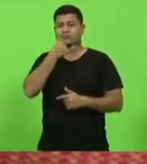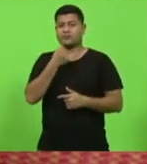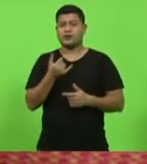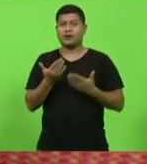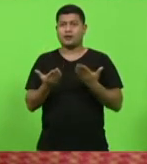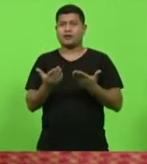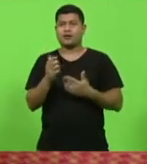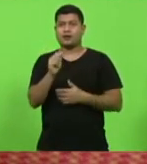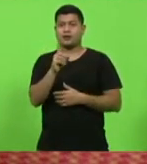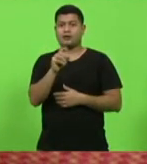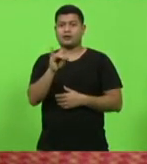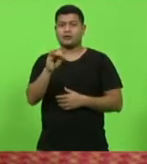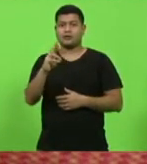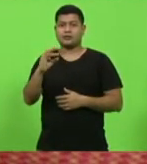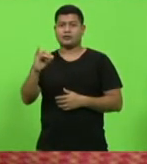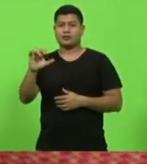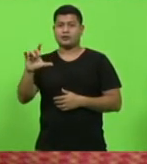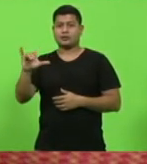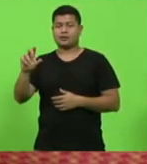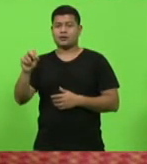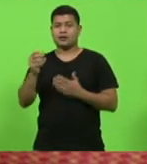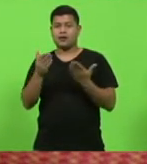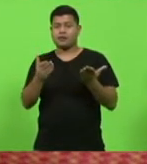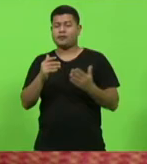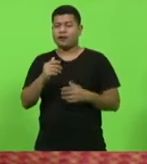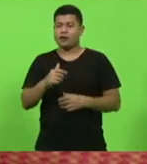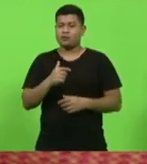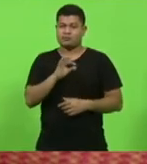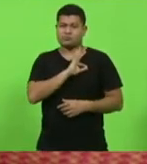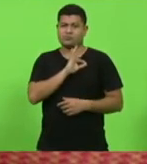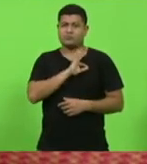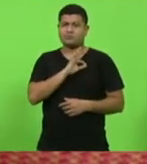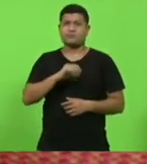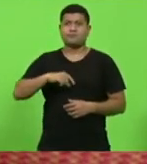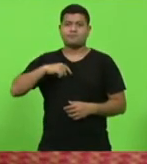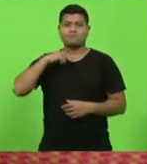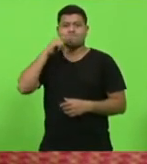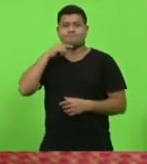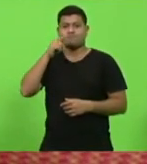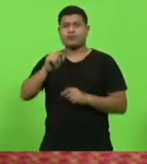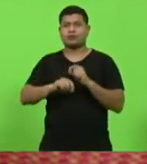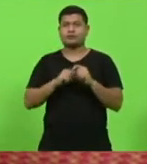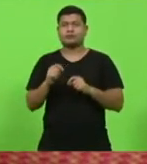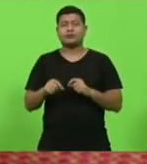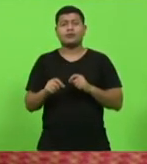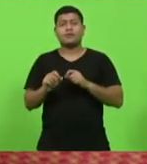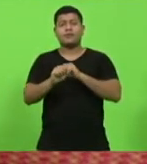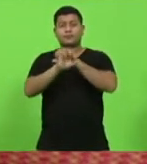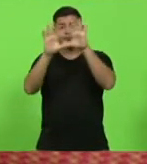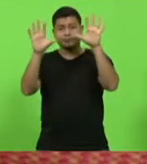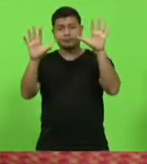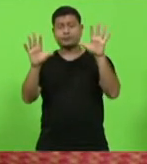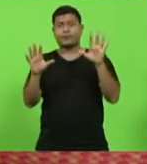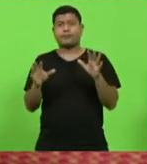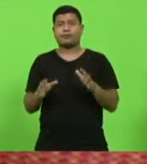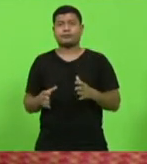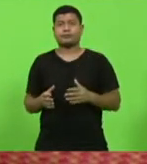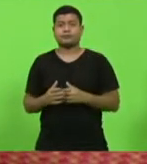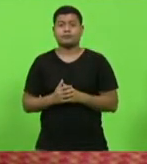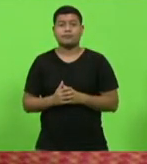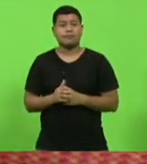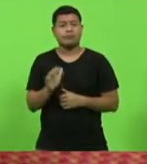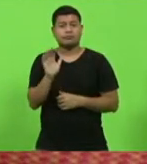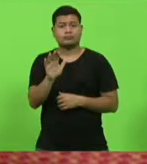dircélia Até hoje ainda assombra os policiais Não temos muita clareza nessa situação